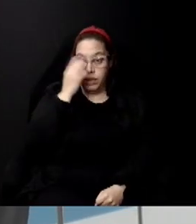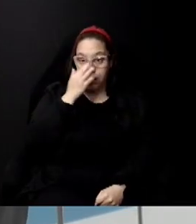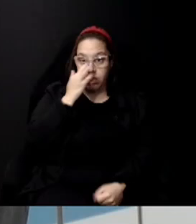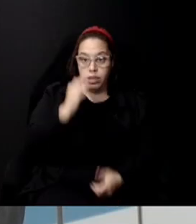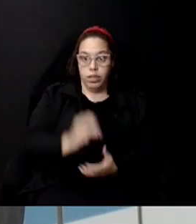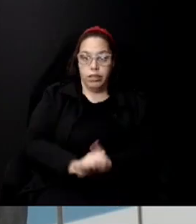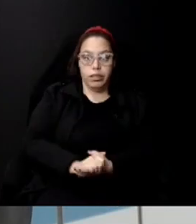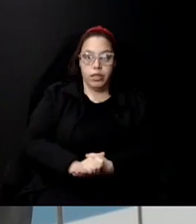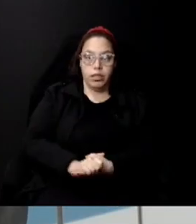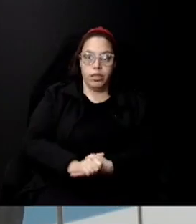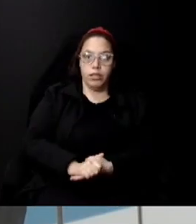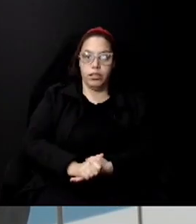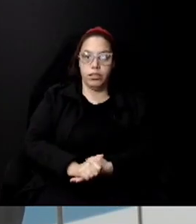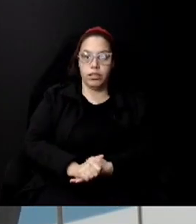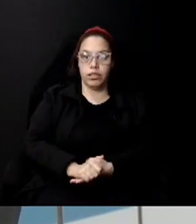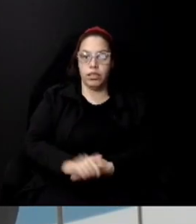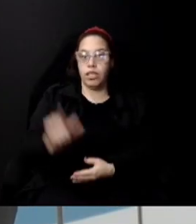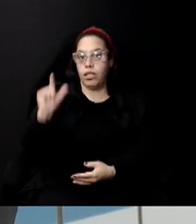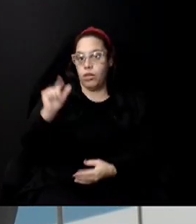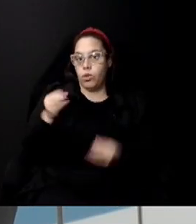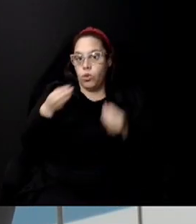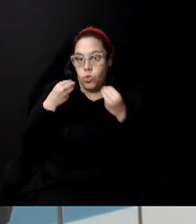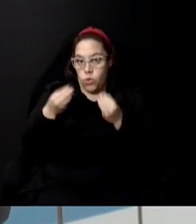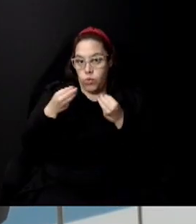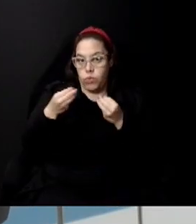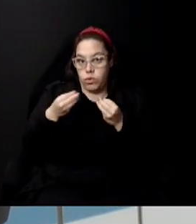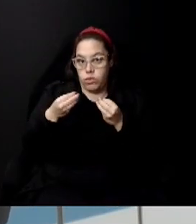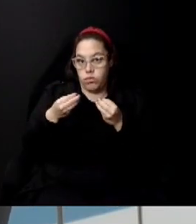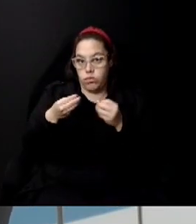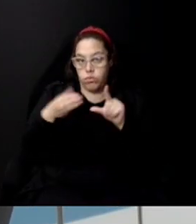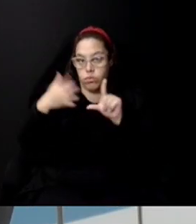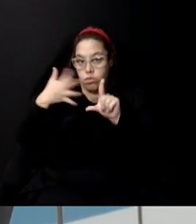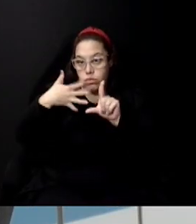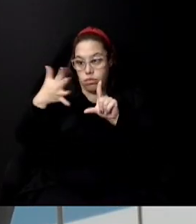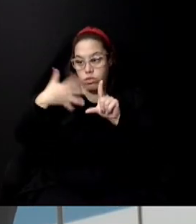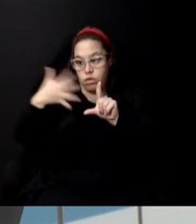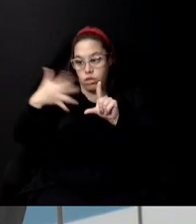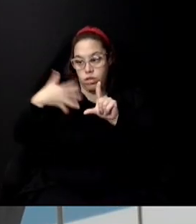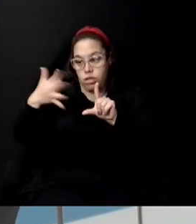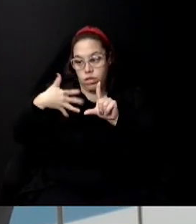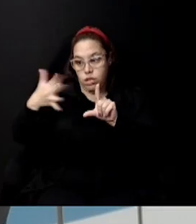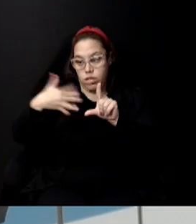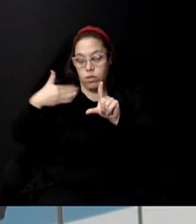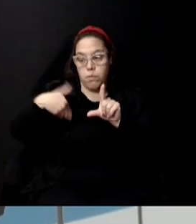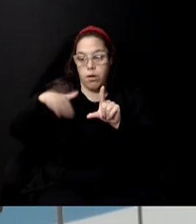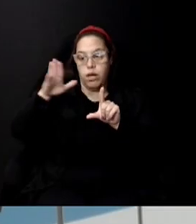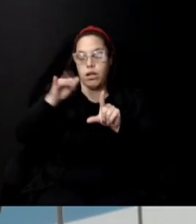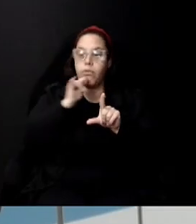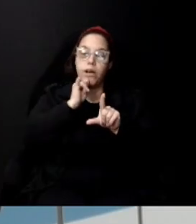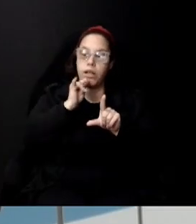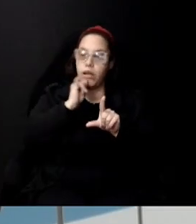impõe a minorias, como é o caso de minorias do grupo LGBTQIAP+,